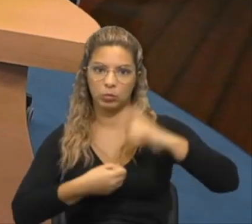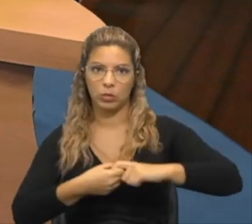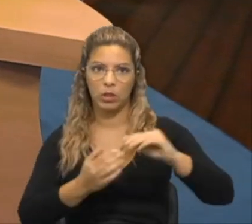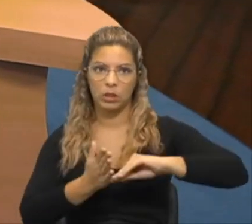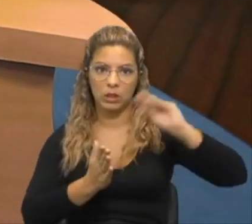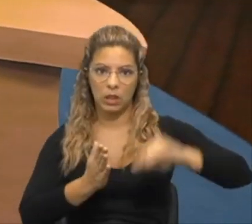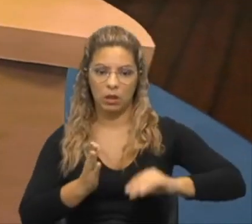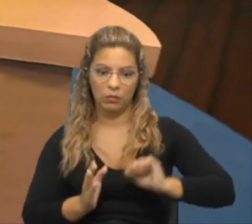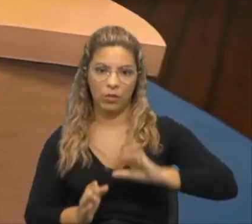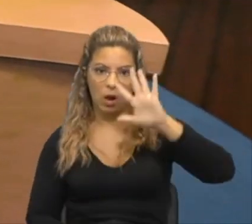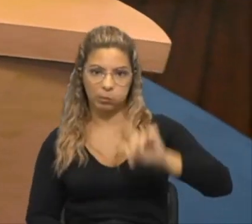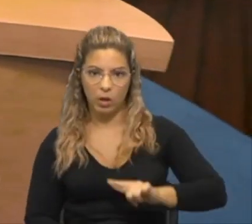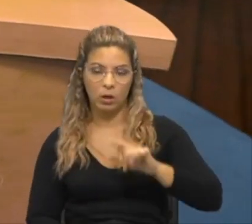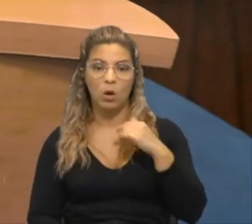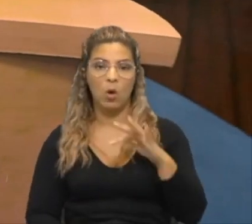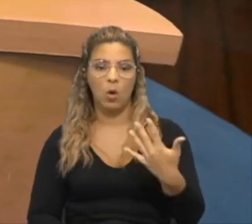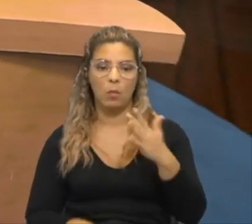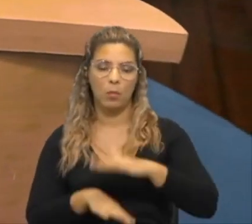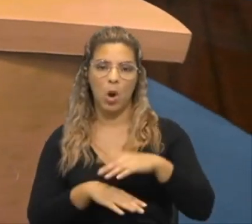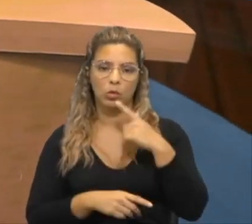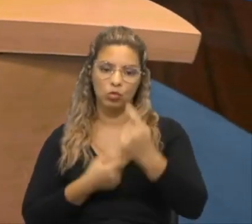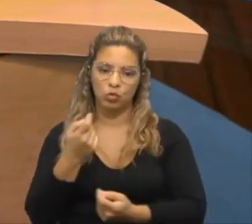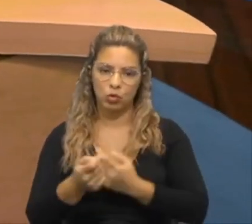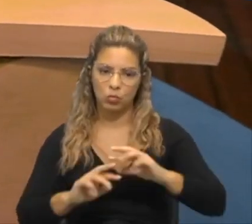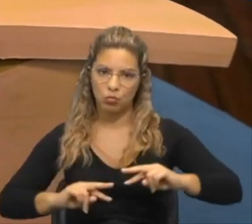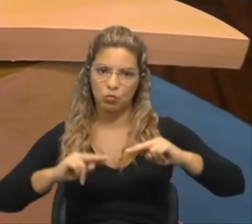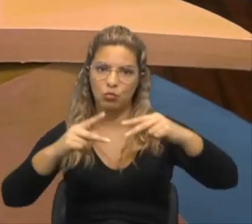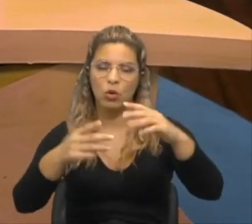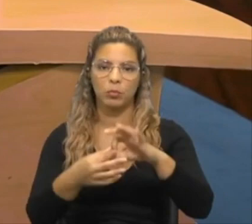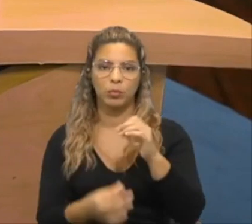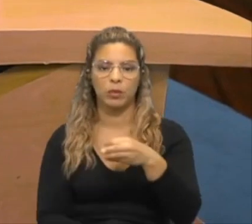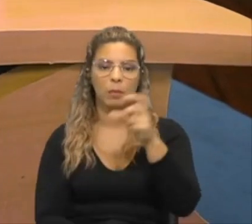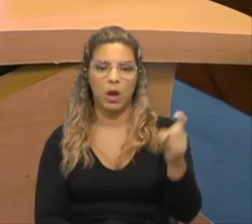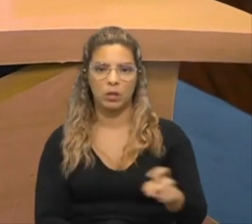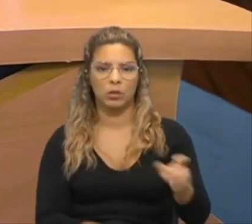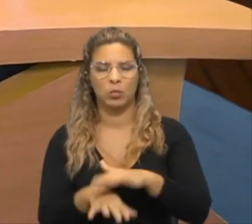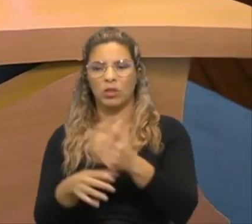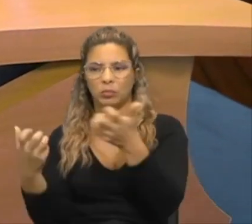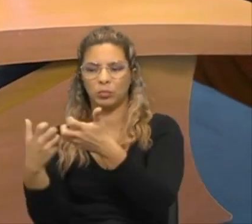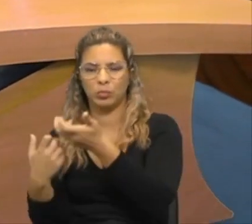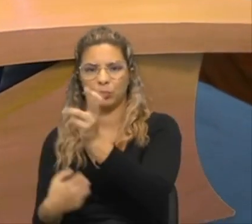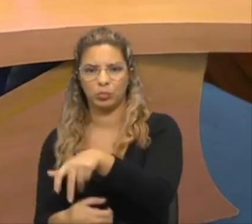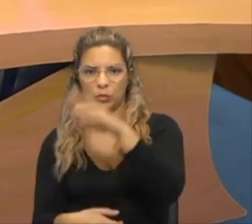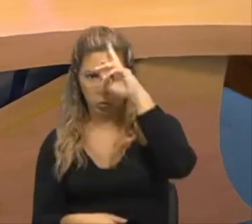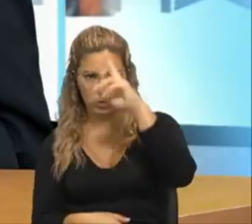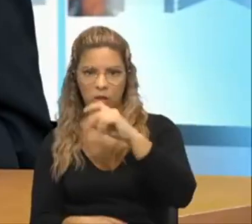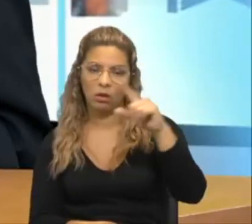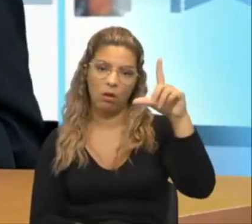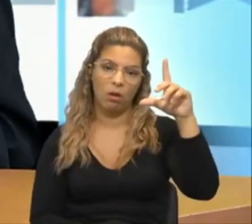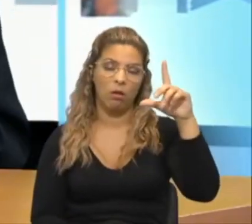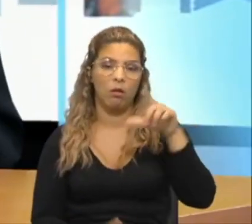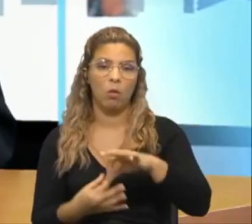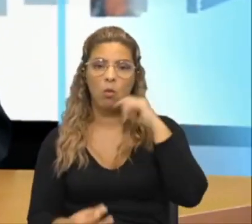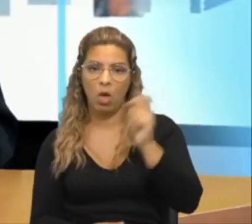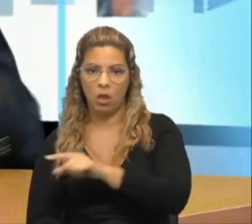aqui em Lisboa no que diz respeito à construção da paz? Até pelo conflito na Ucrânia e na Rússia, não é? Sim, a verdade é que desde o Tratado de Lisboa, ao